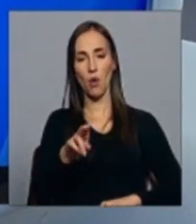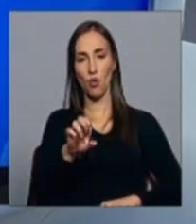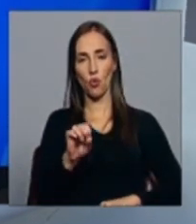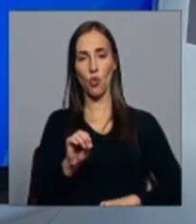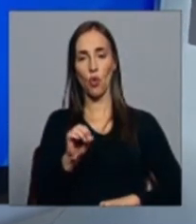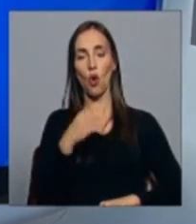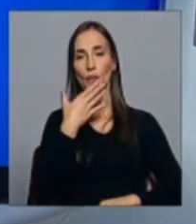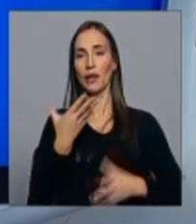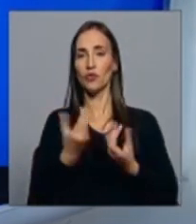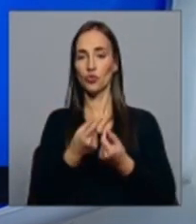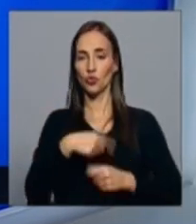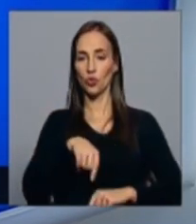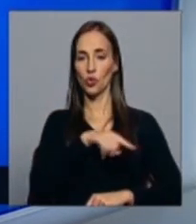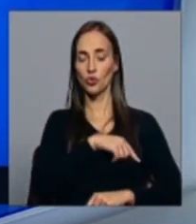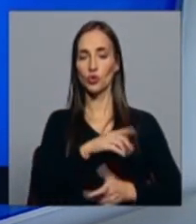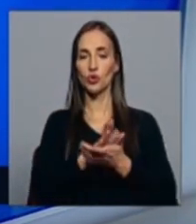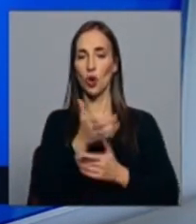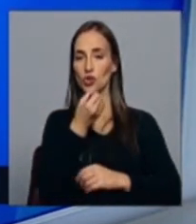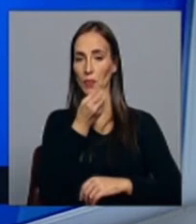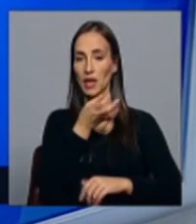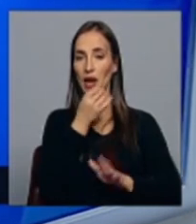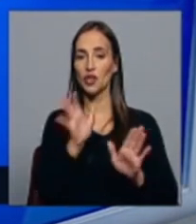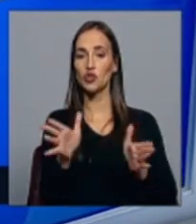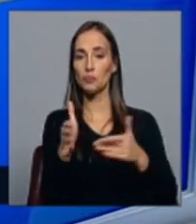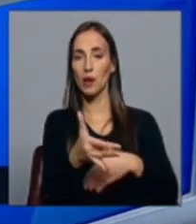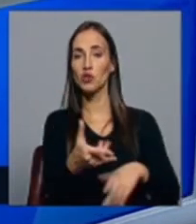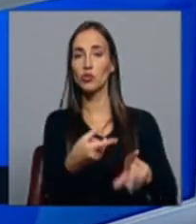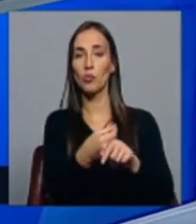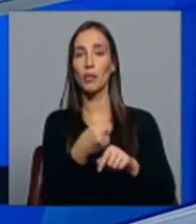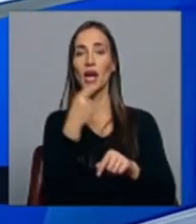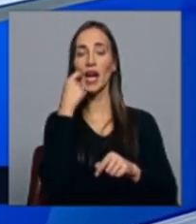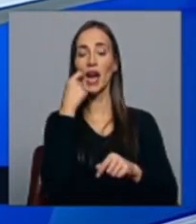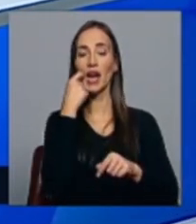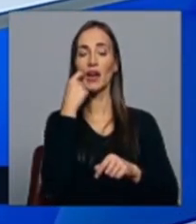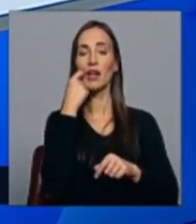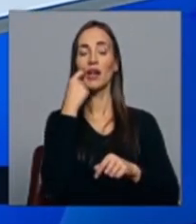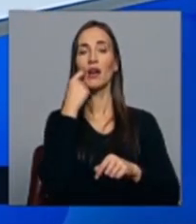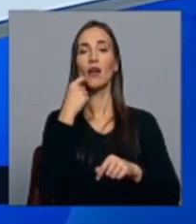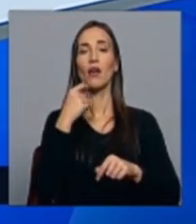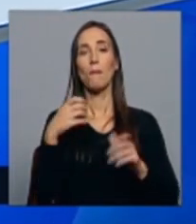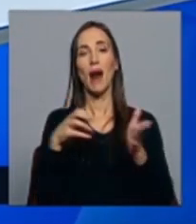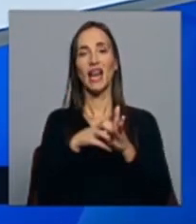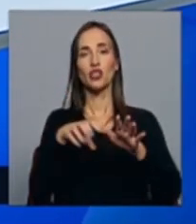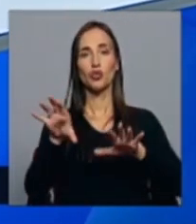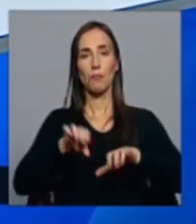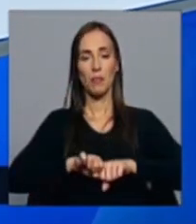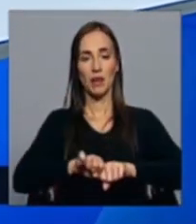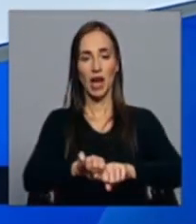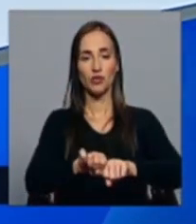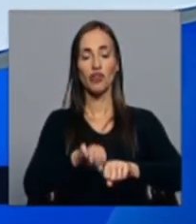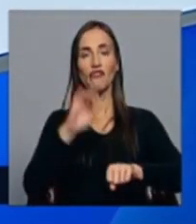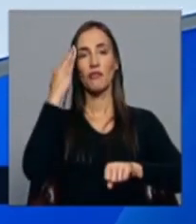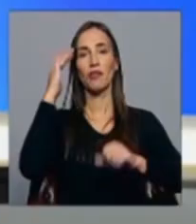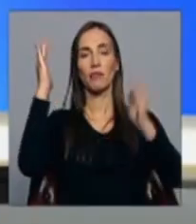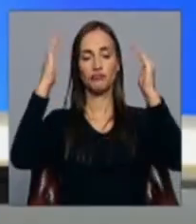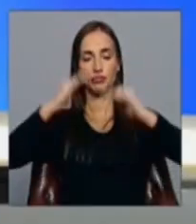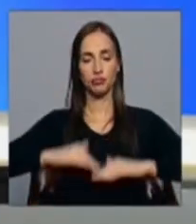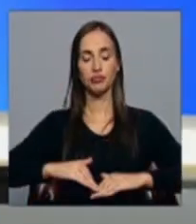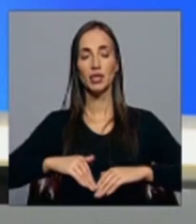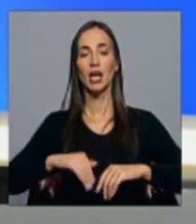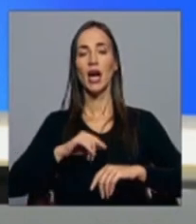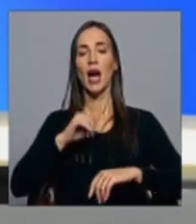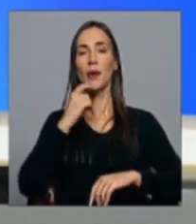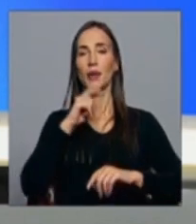contextualizar o espaço foi adquirido por uma cadeia de supermercados e acabou por ser demolido em fevereiro em abril 2017